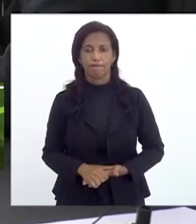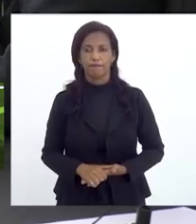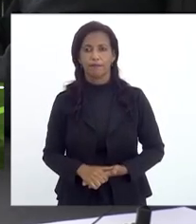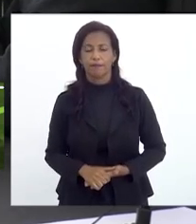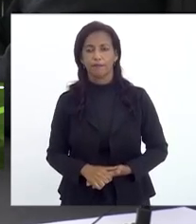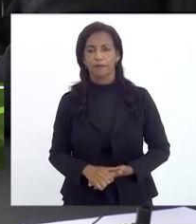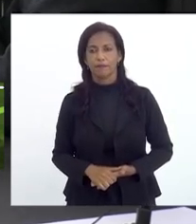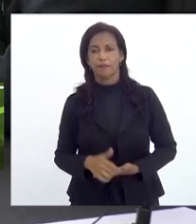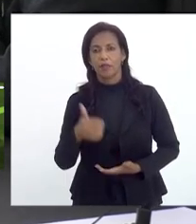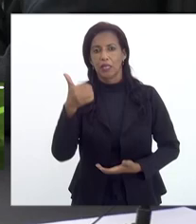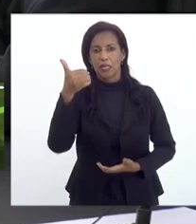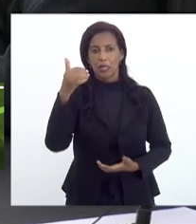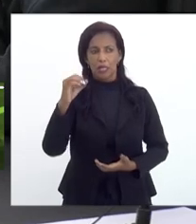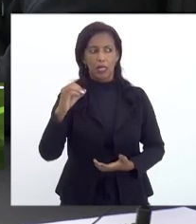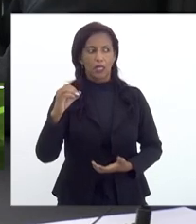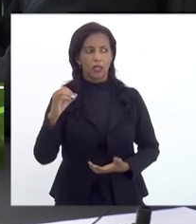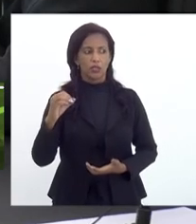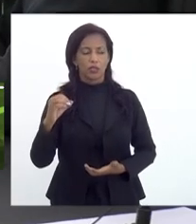Entre 10